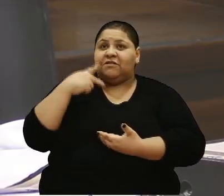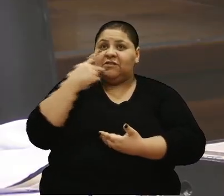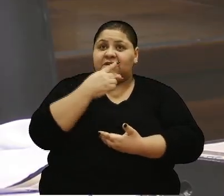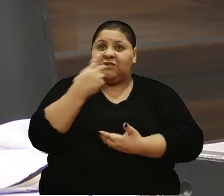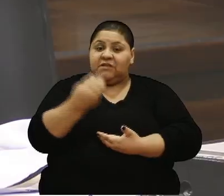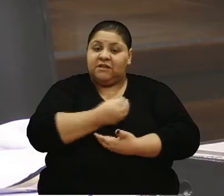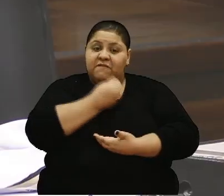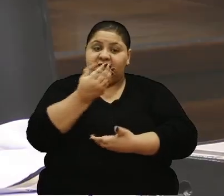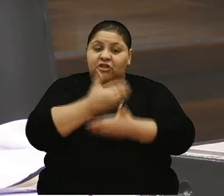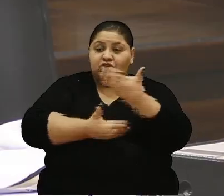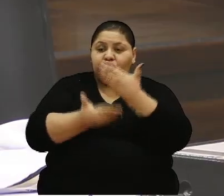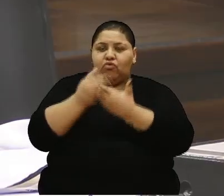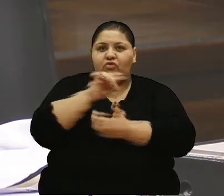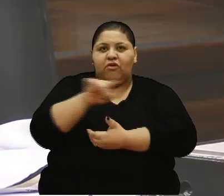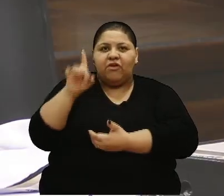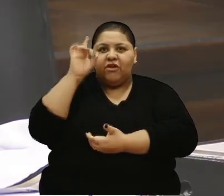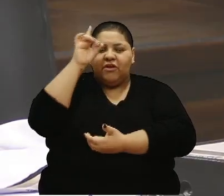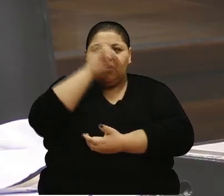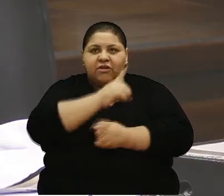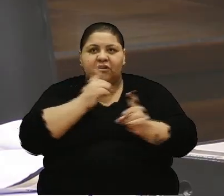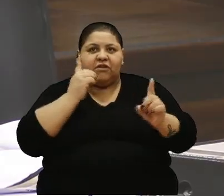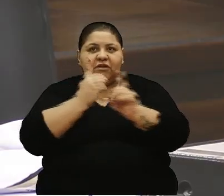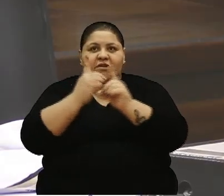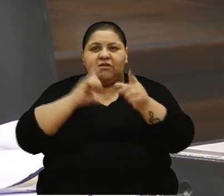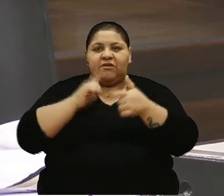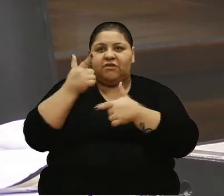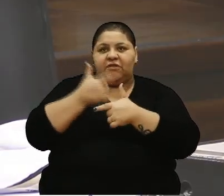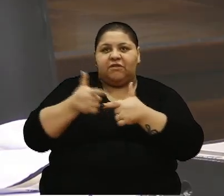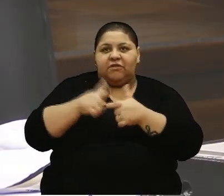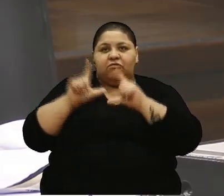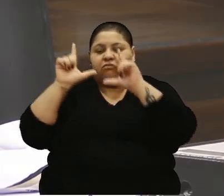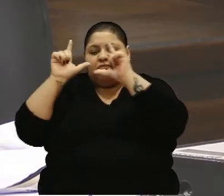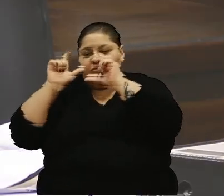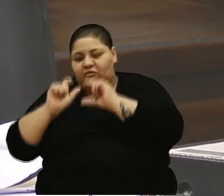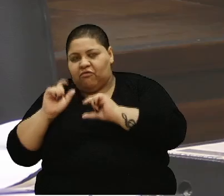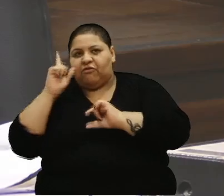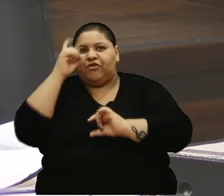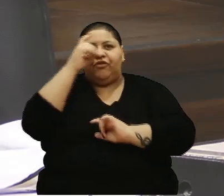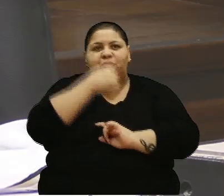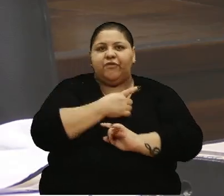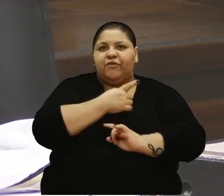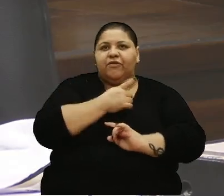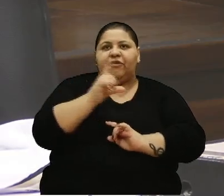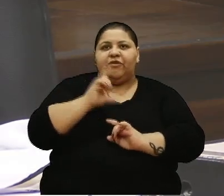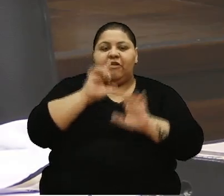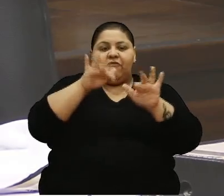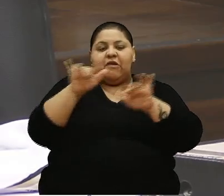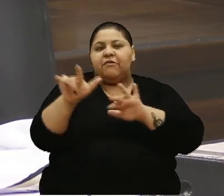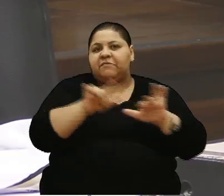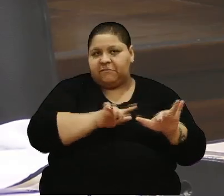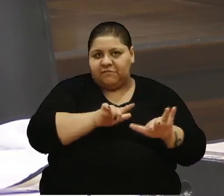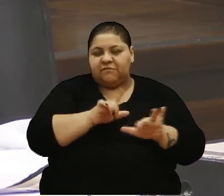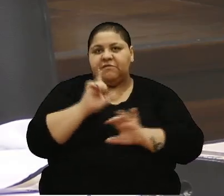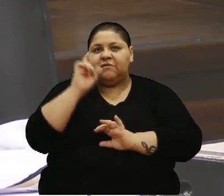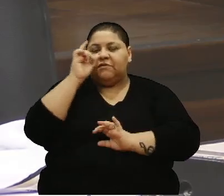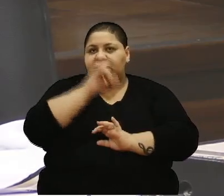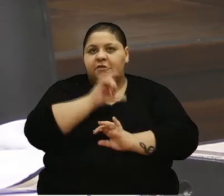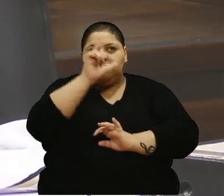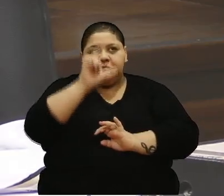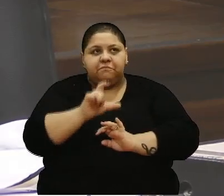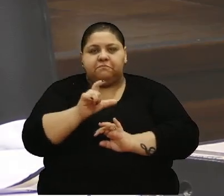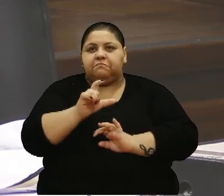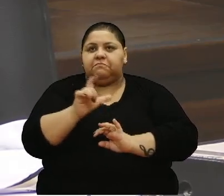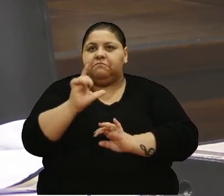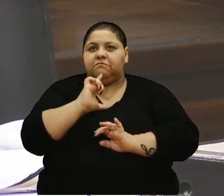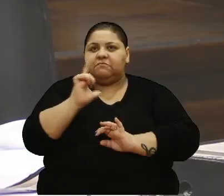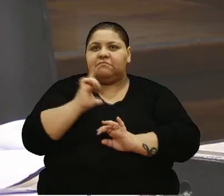aqui. É difícil encontrar alguém que não tenha problema para dormir. É difícil alguém que tenha final de semana. É difícil alguém que não